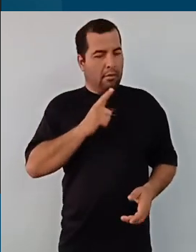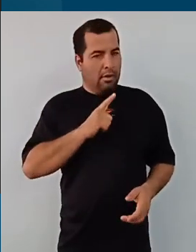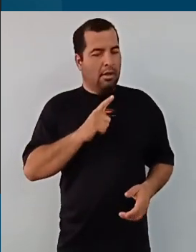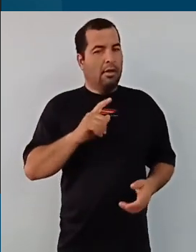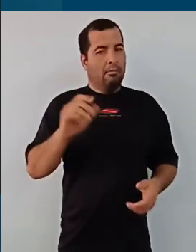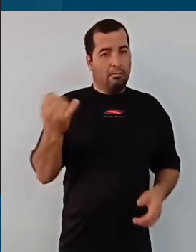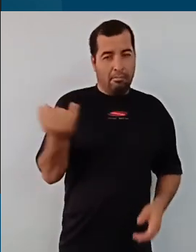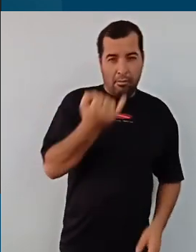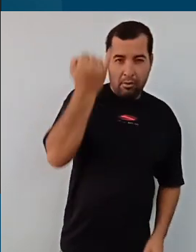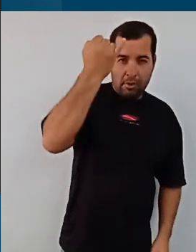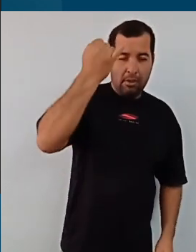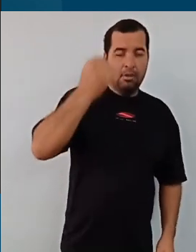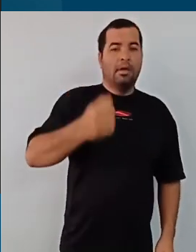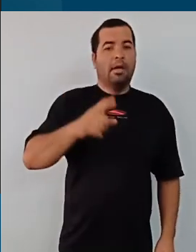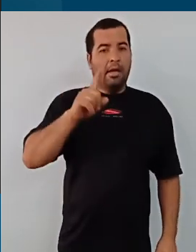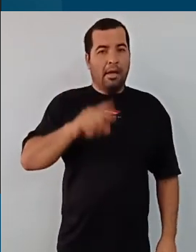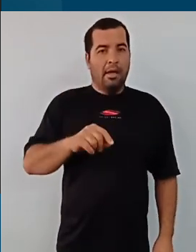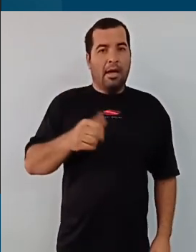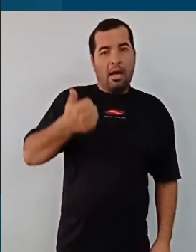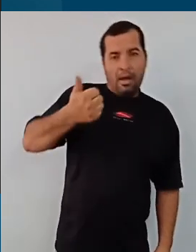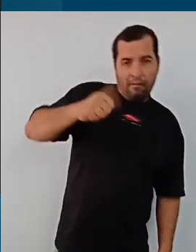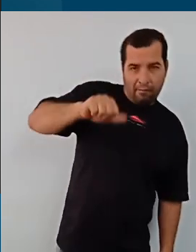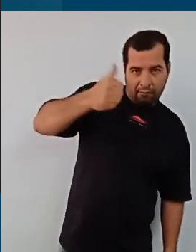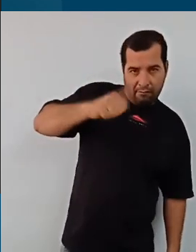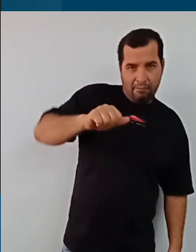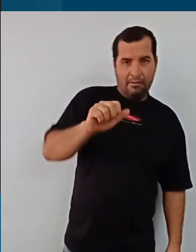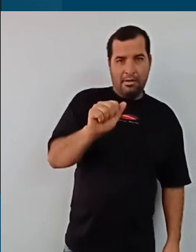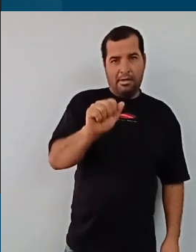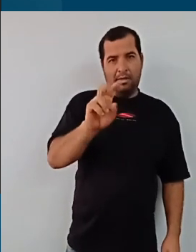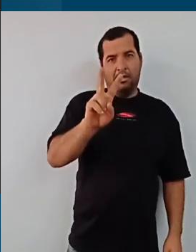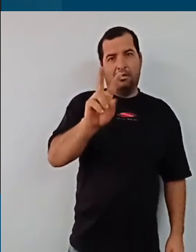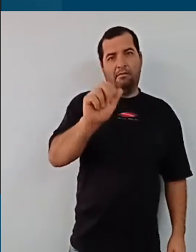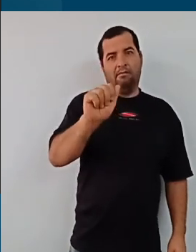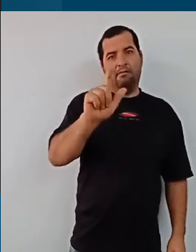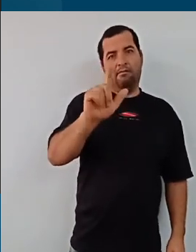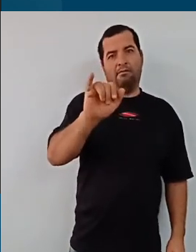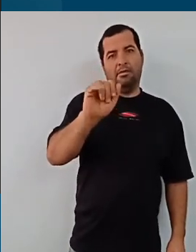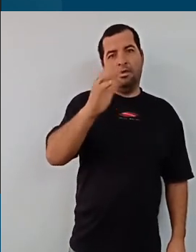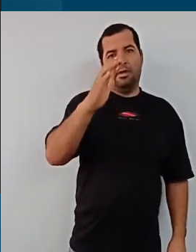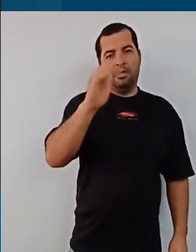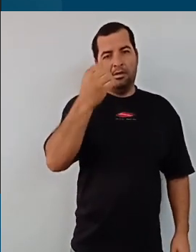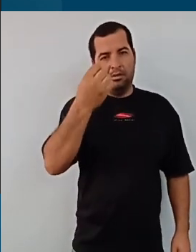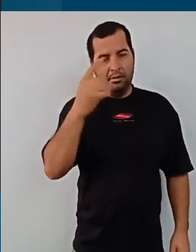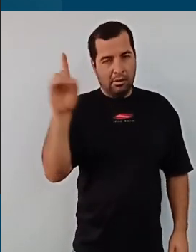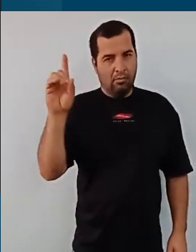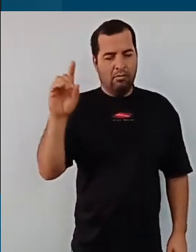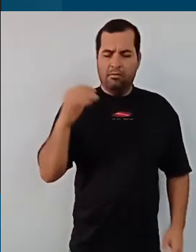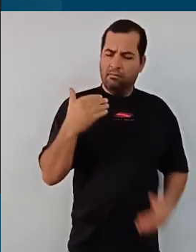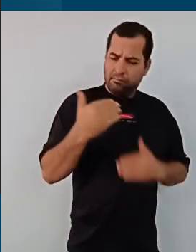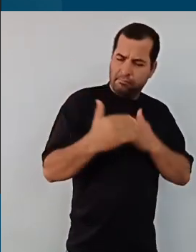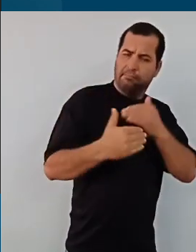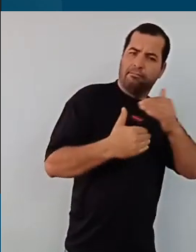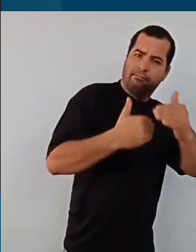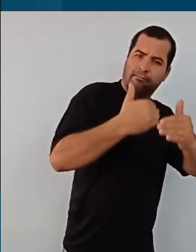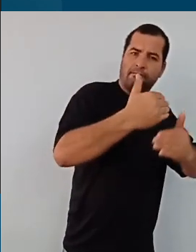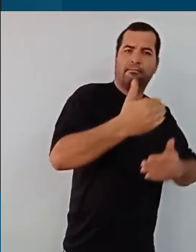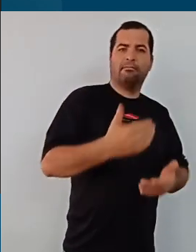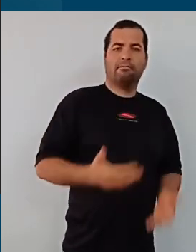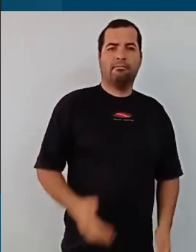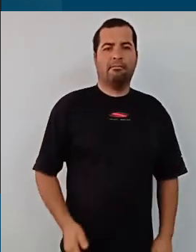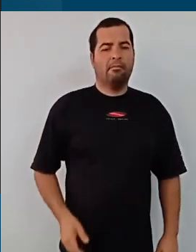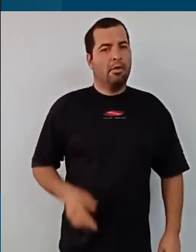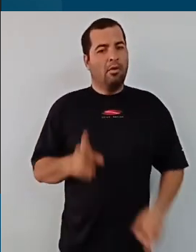avaliação. Quando a gente fala de avaliação formativa e processual, é aquela que cuida